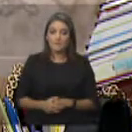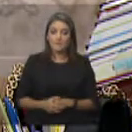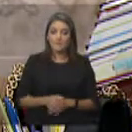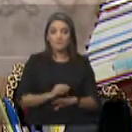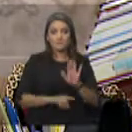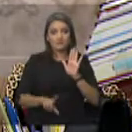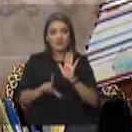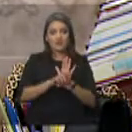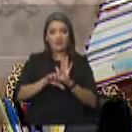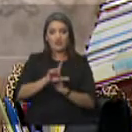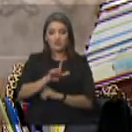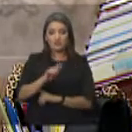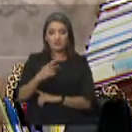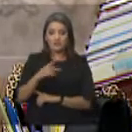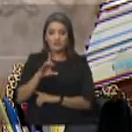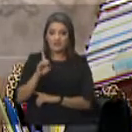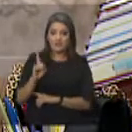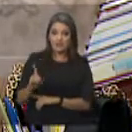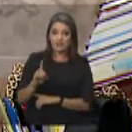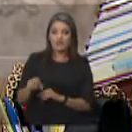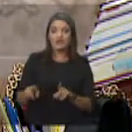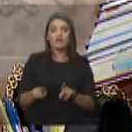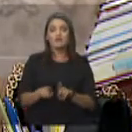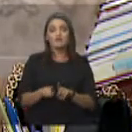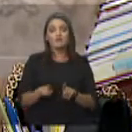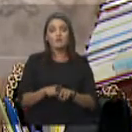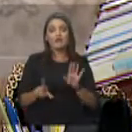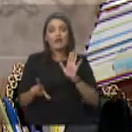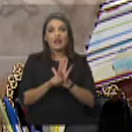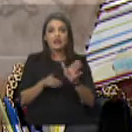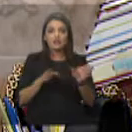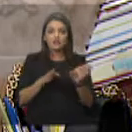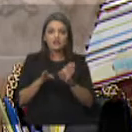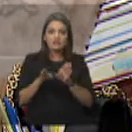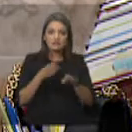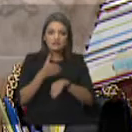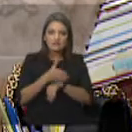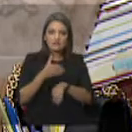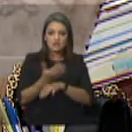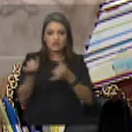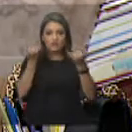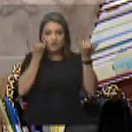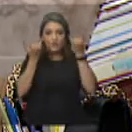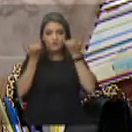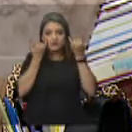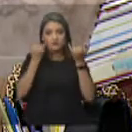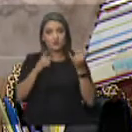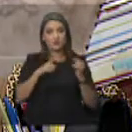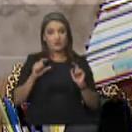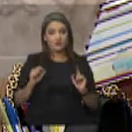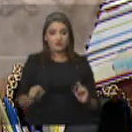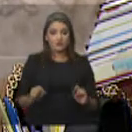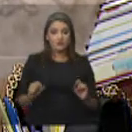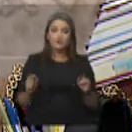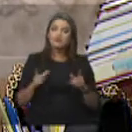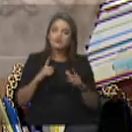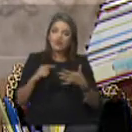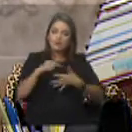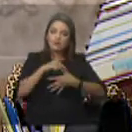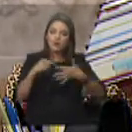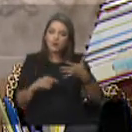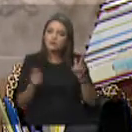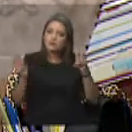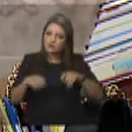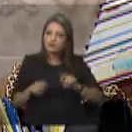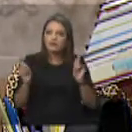Lei de Acesso à Informação e na Lei Geral de Proteção de Dados, estabeleceu hipóteses em que são permitidos o acesso e o compartilhamento